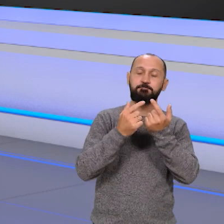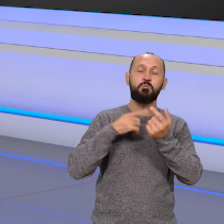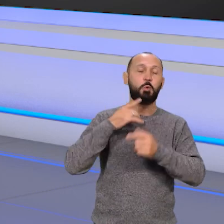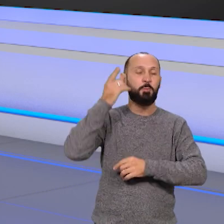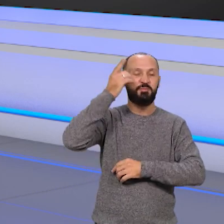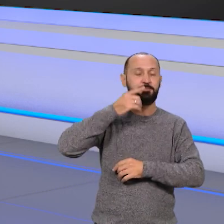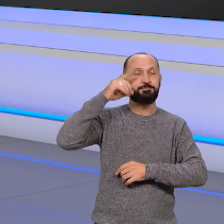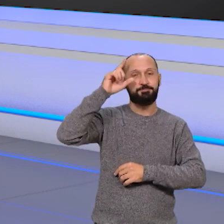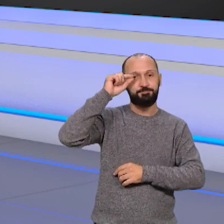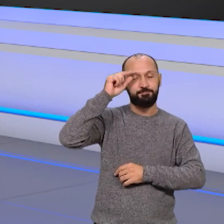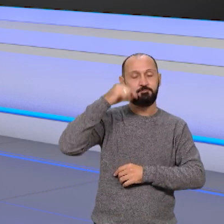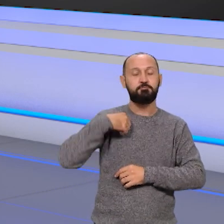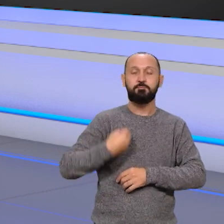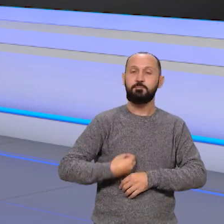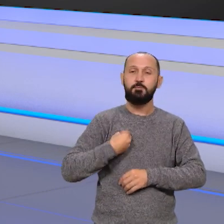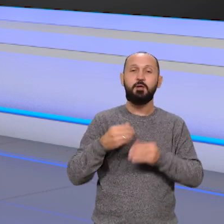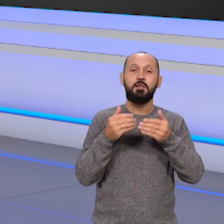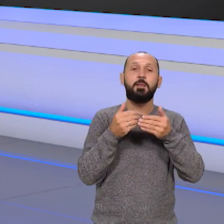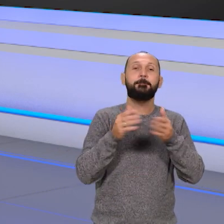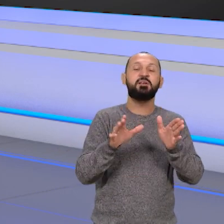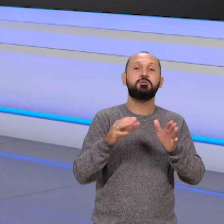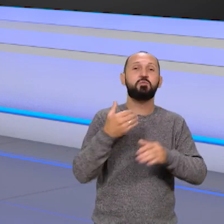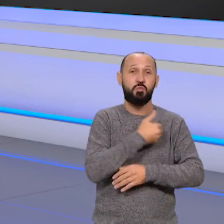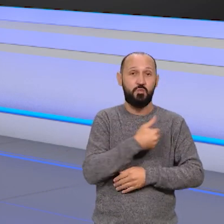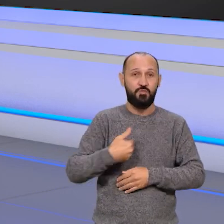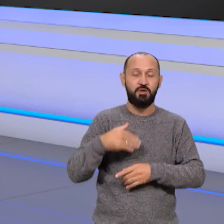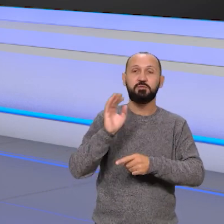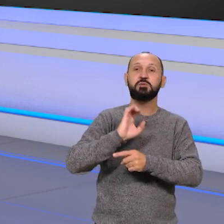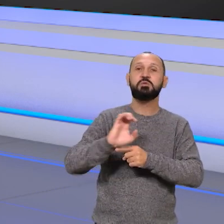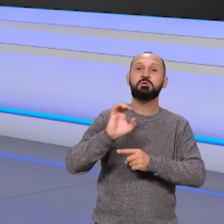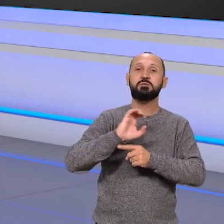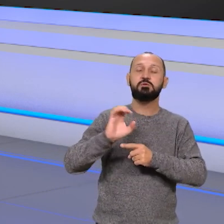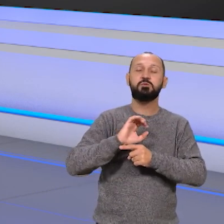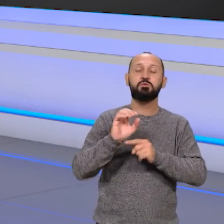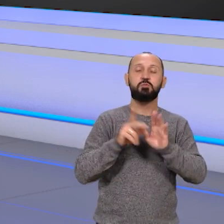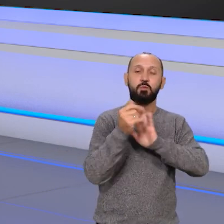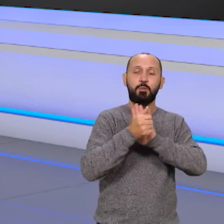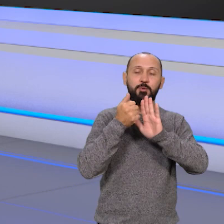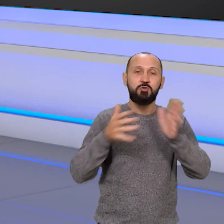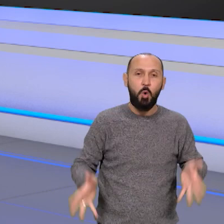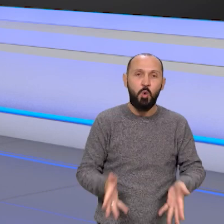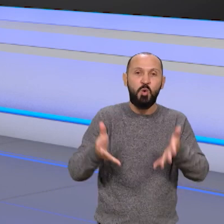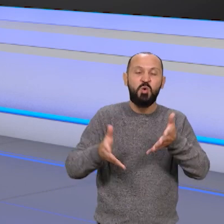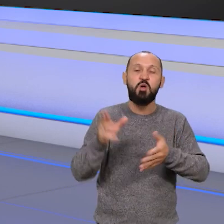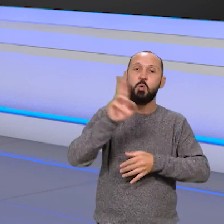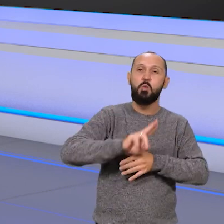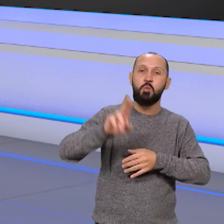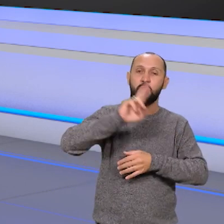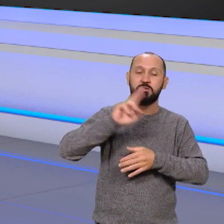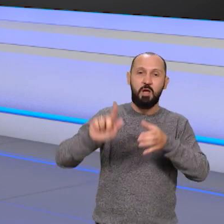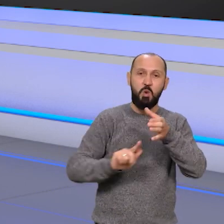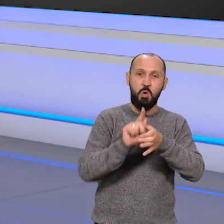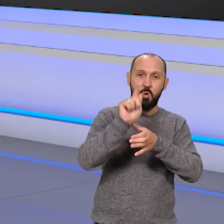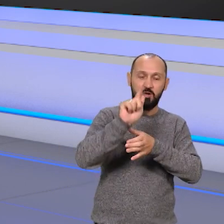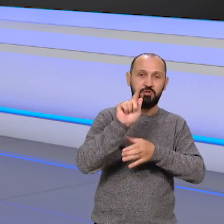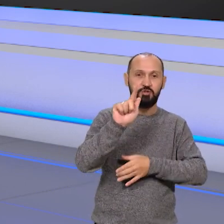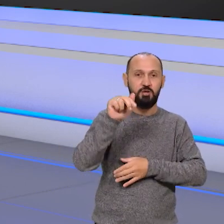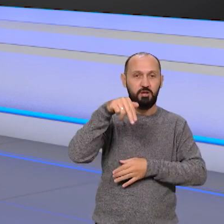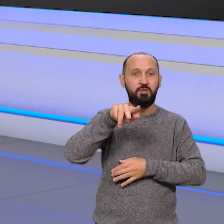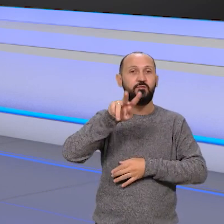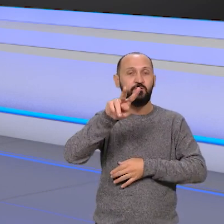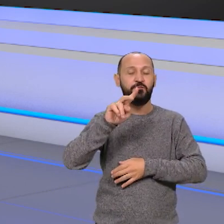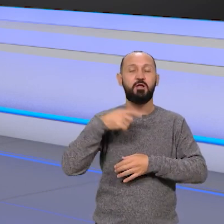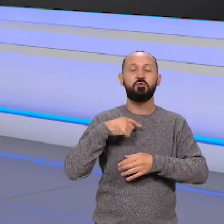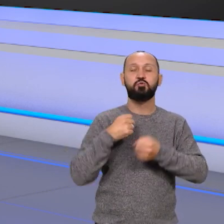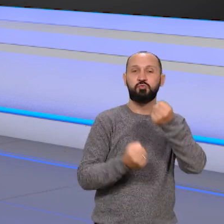Gerson Claro, do PP, participou do lançamento, feito pelo governo do estado, do plano de incentivo para o uso de gás natural,